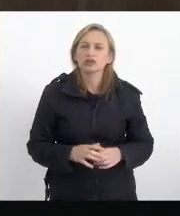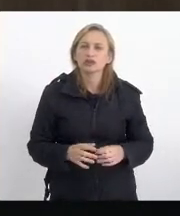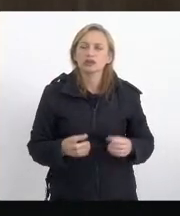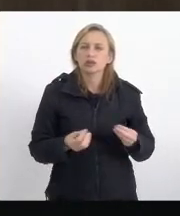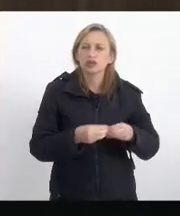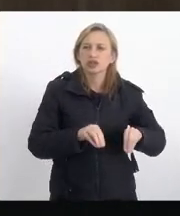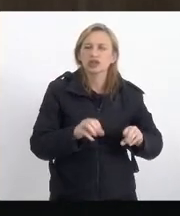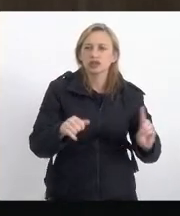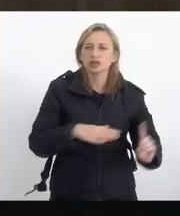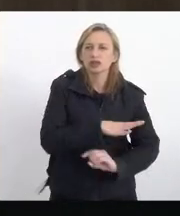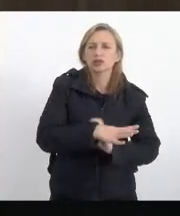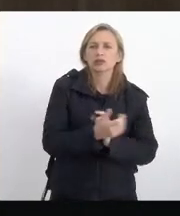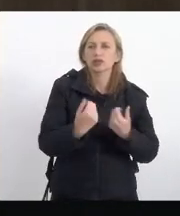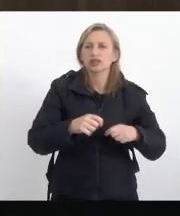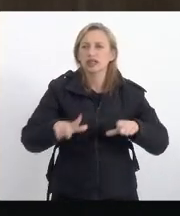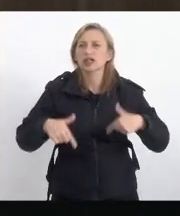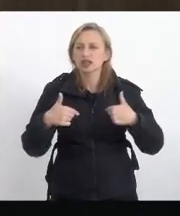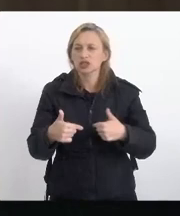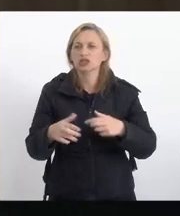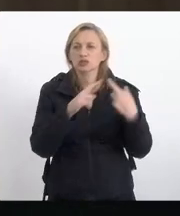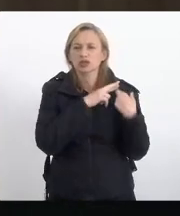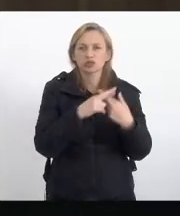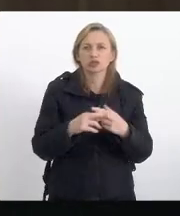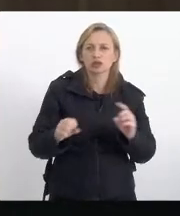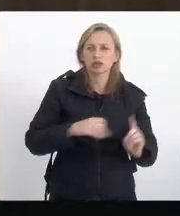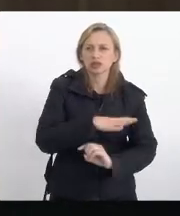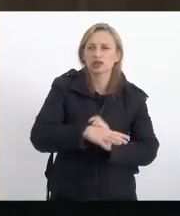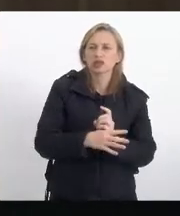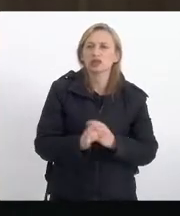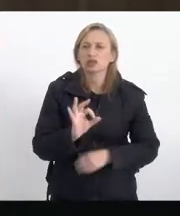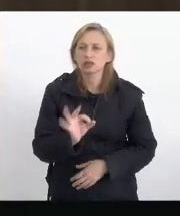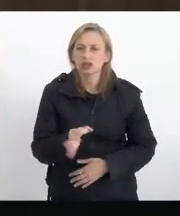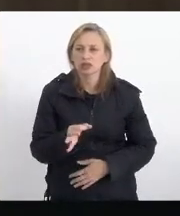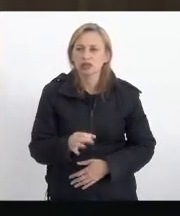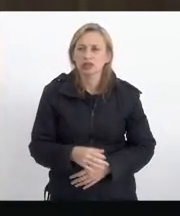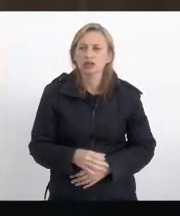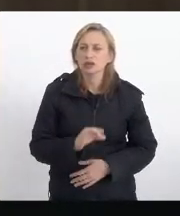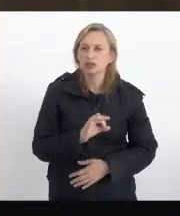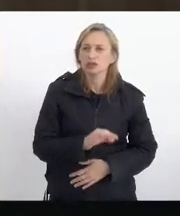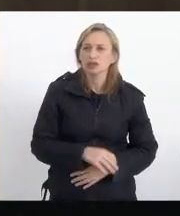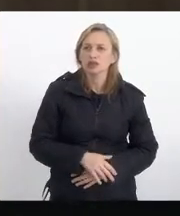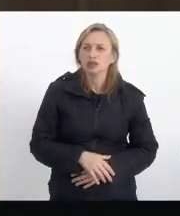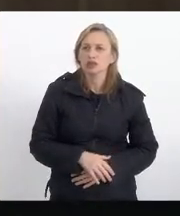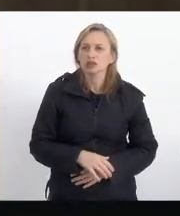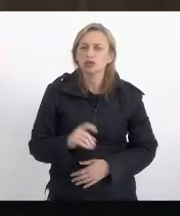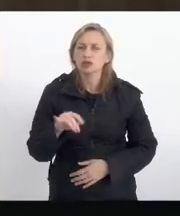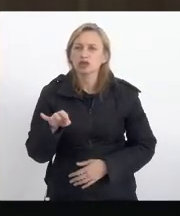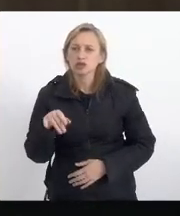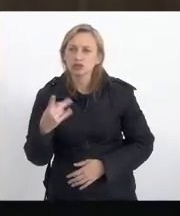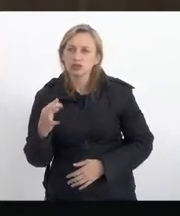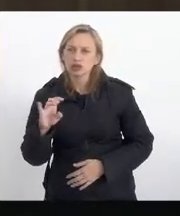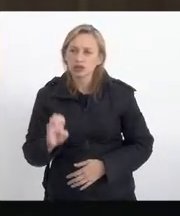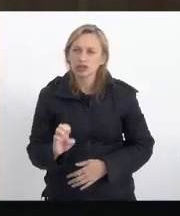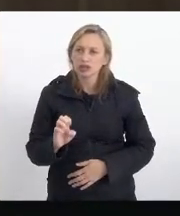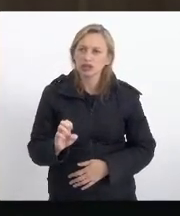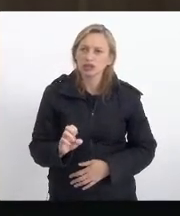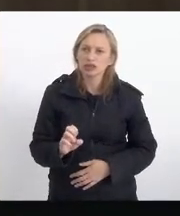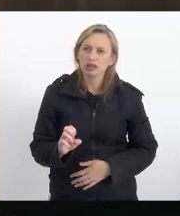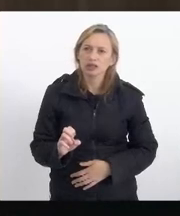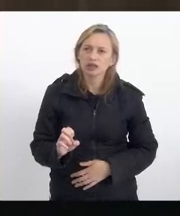social quando deveriam agir com responsabilidade social. O óbvio, o horizonte é a vértice e